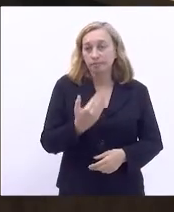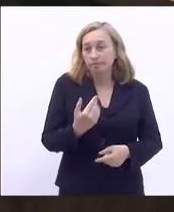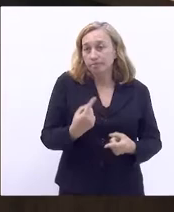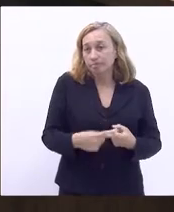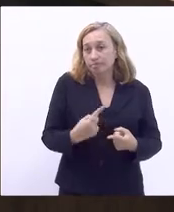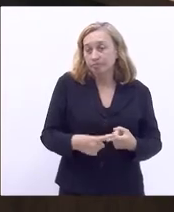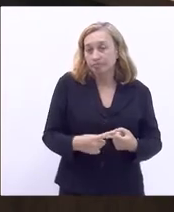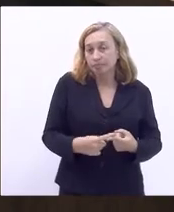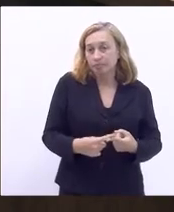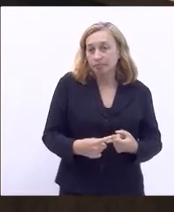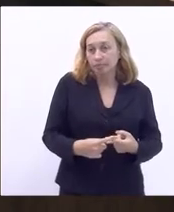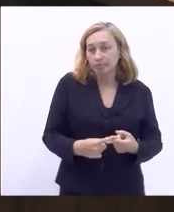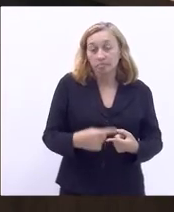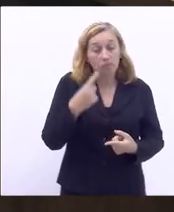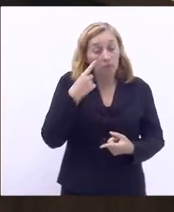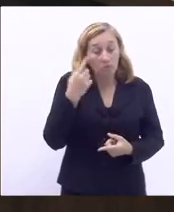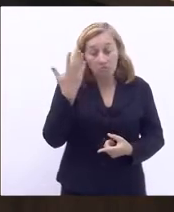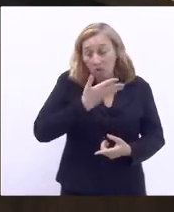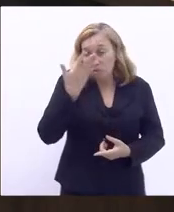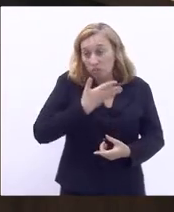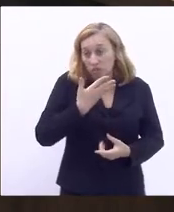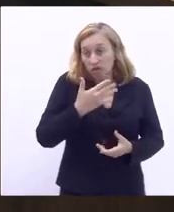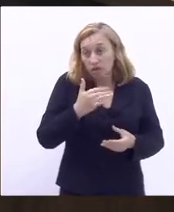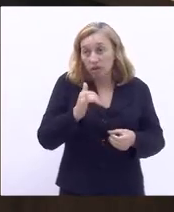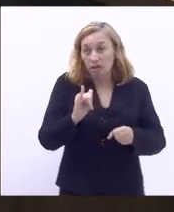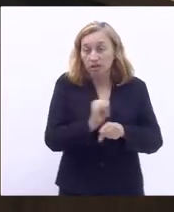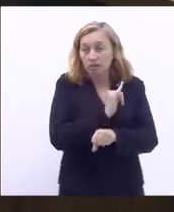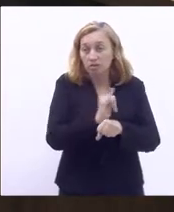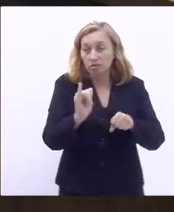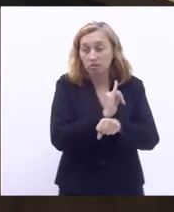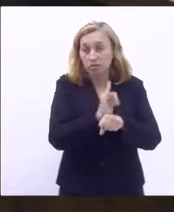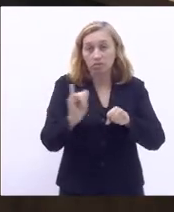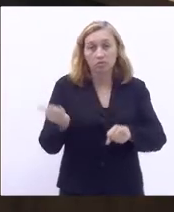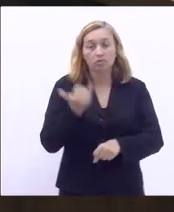não vislumbrei a importância estratégica dele.